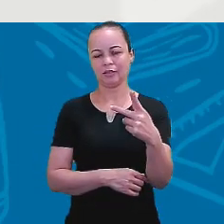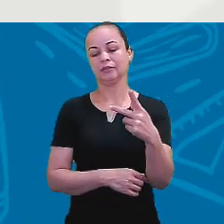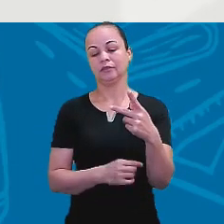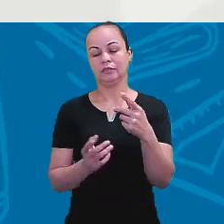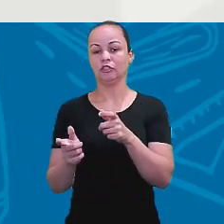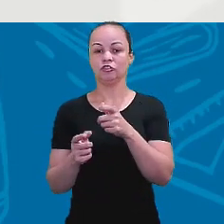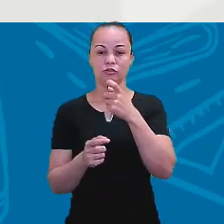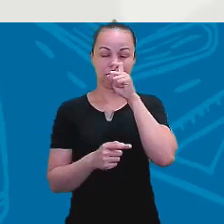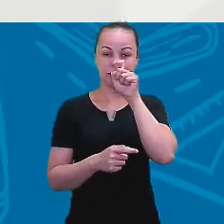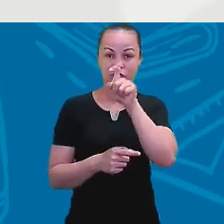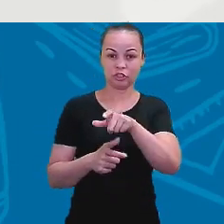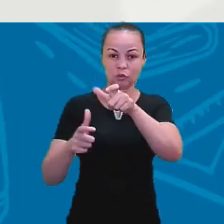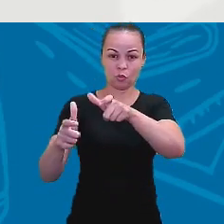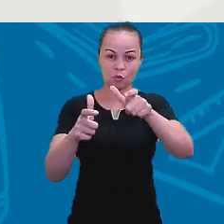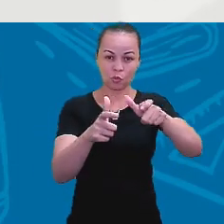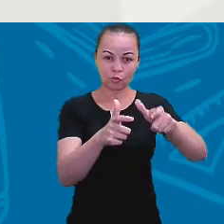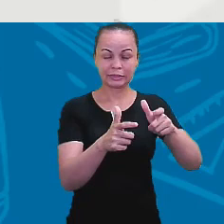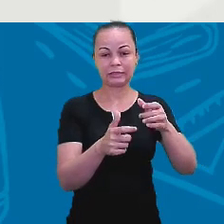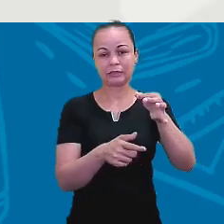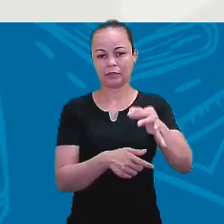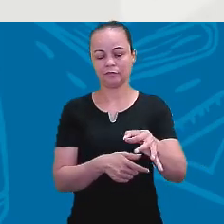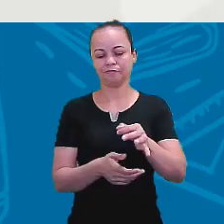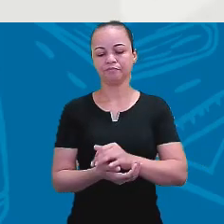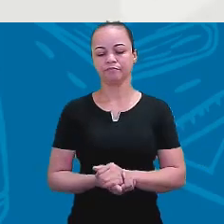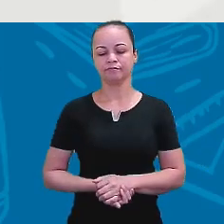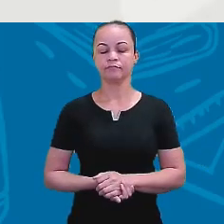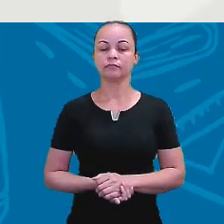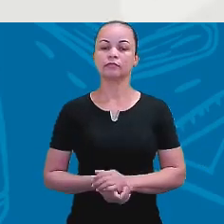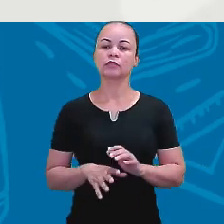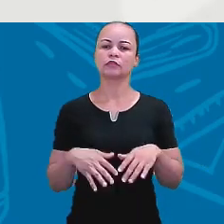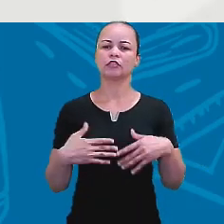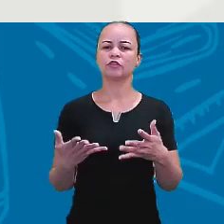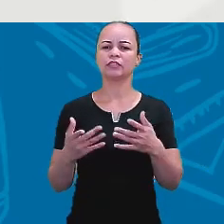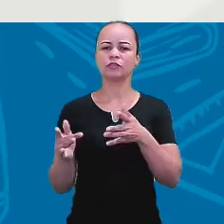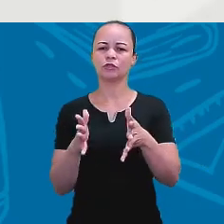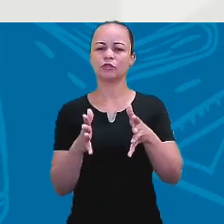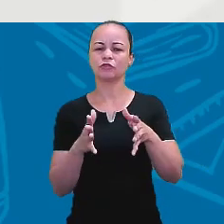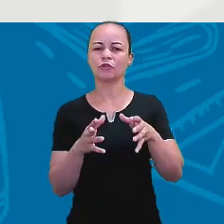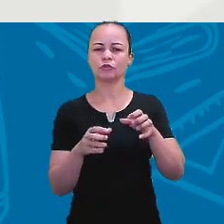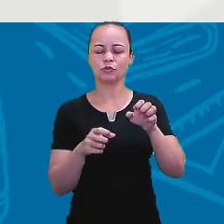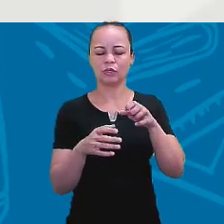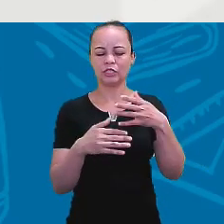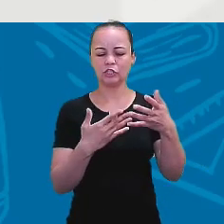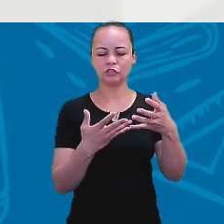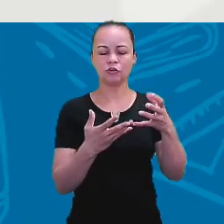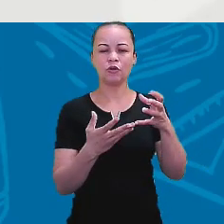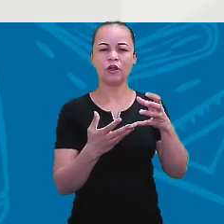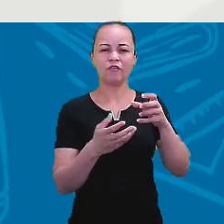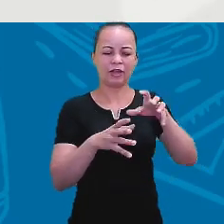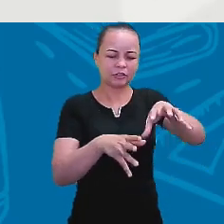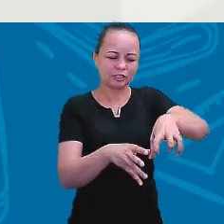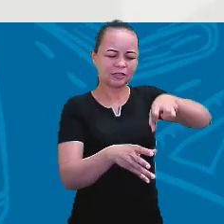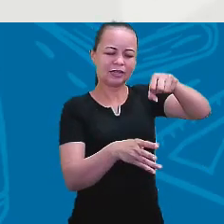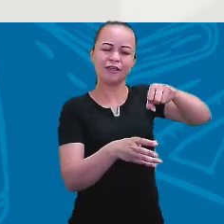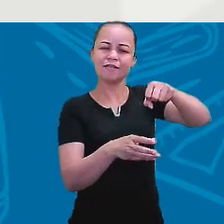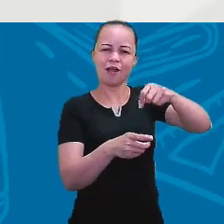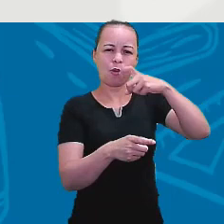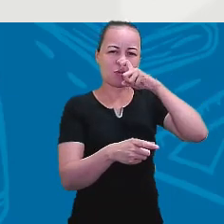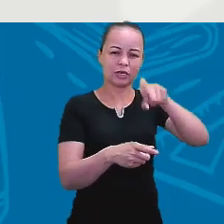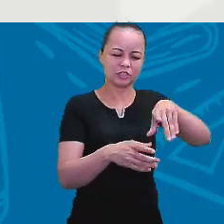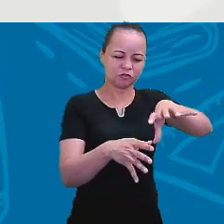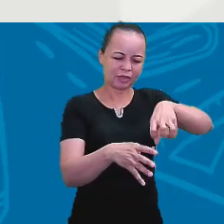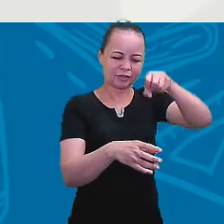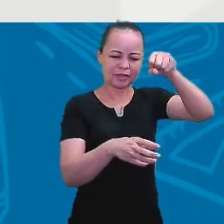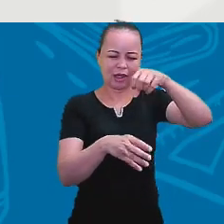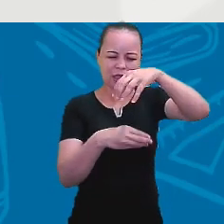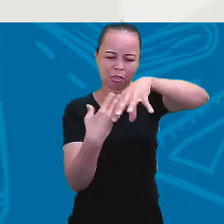E muitas vezes quando a gente promove a coleta seletiva, né, quando o lixo vai lá ser retirado, se junta tudo, se mistura tudo e